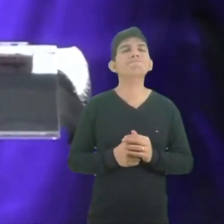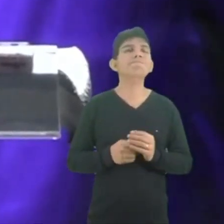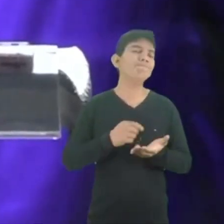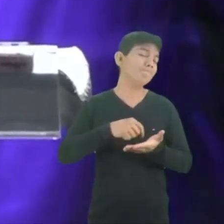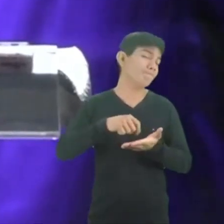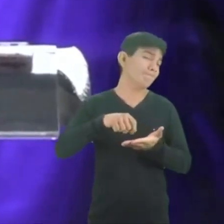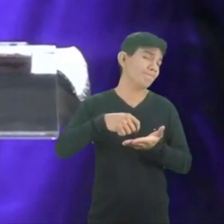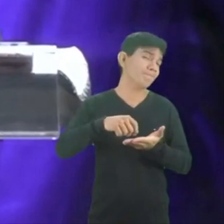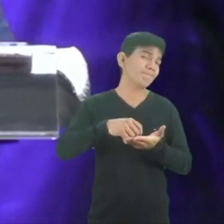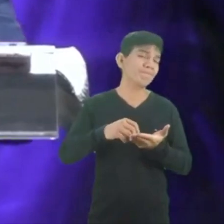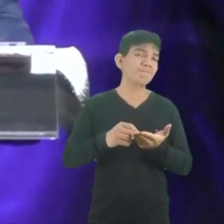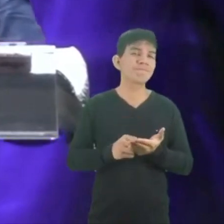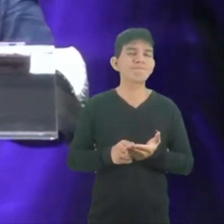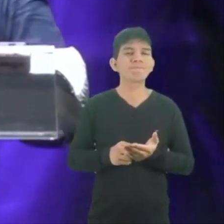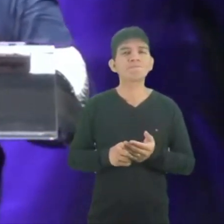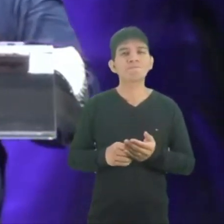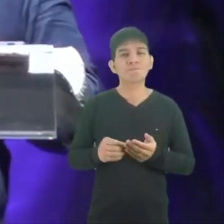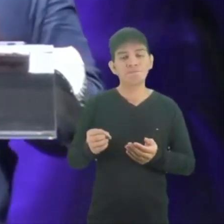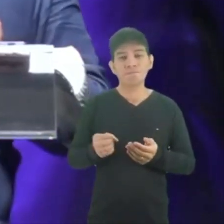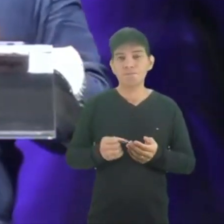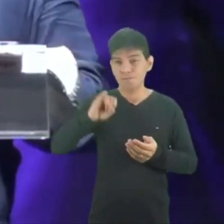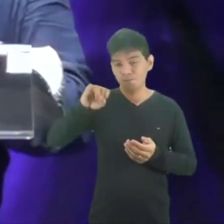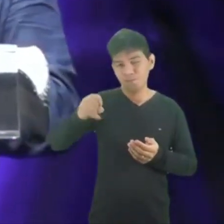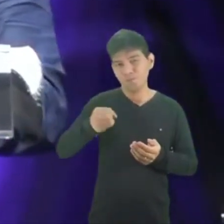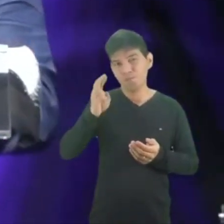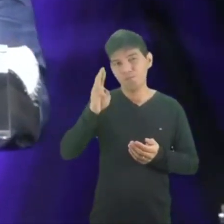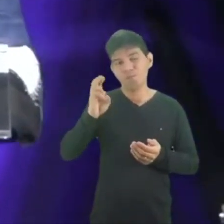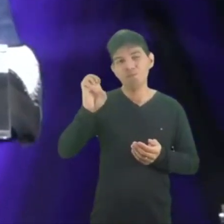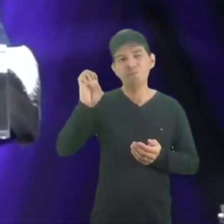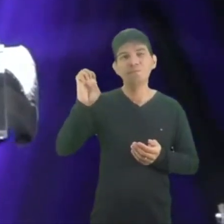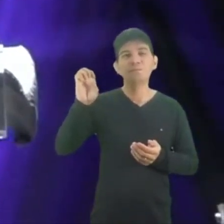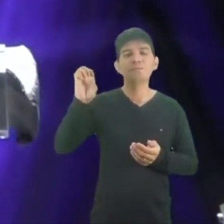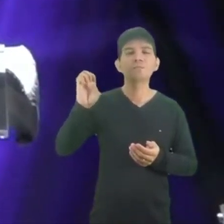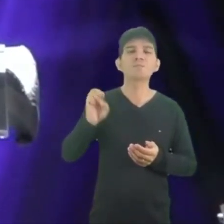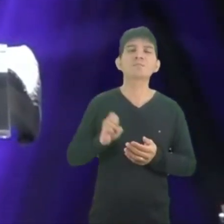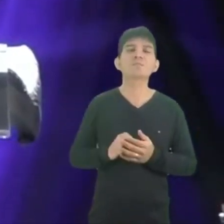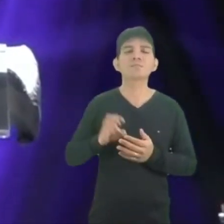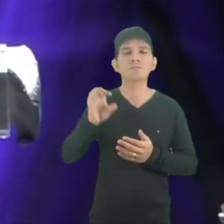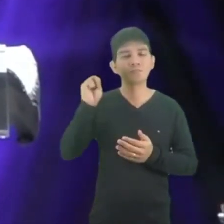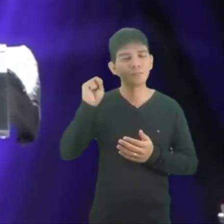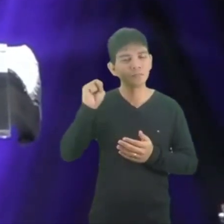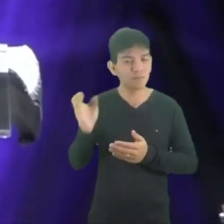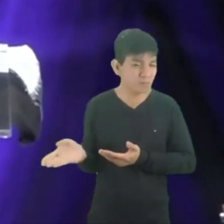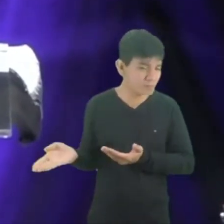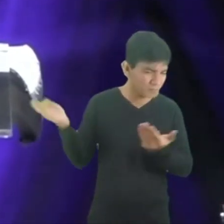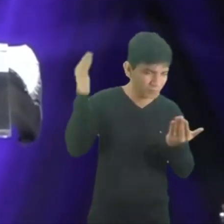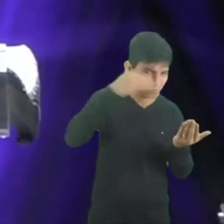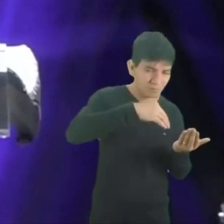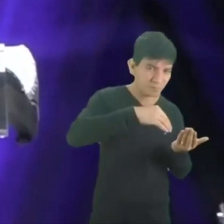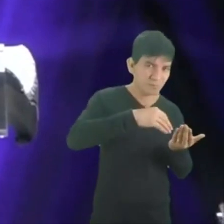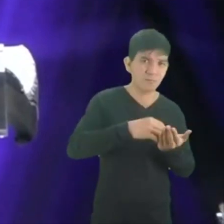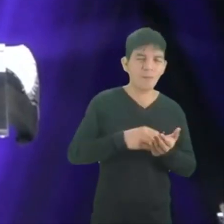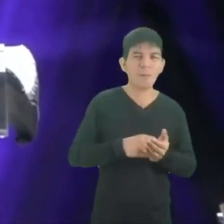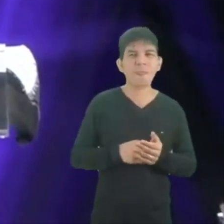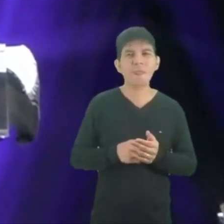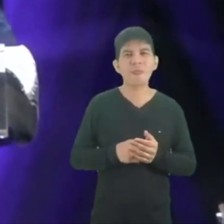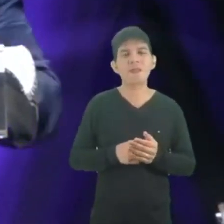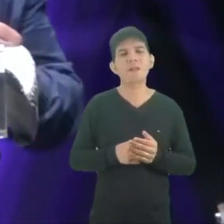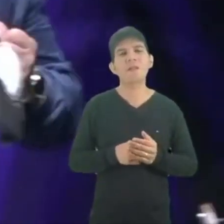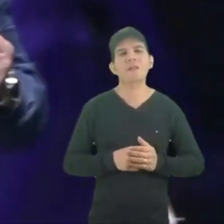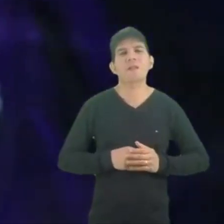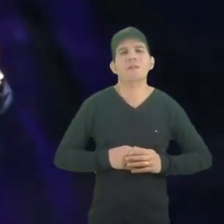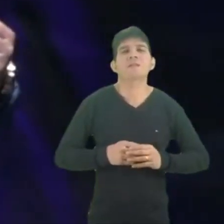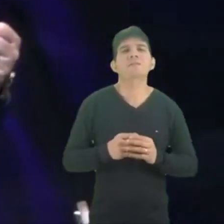judeus retornavam do exílio babilônico e estavam ali